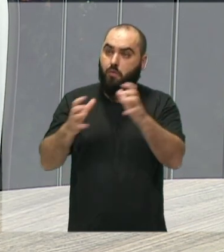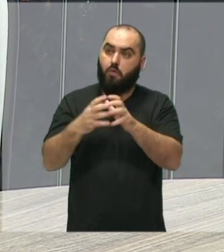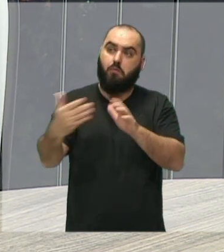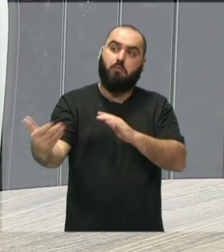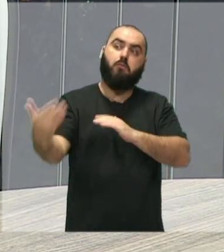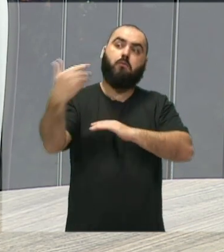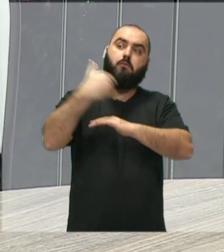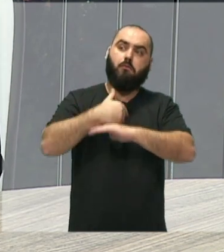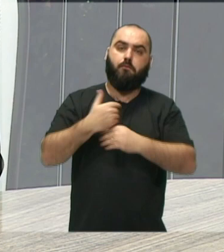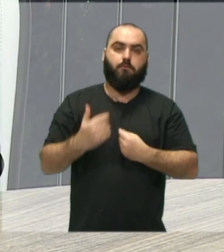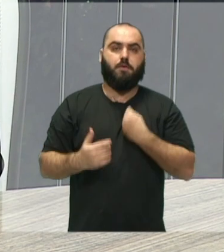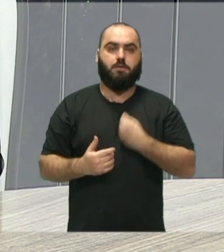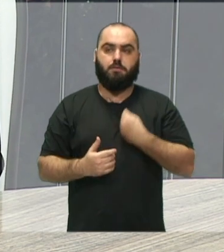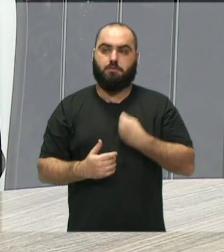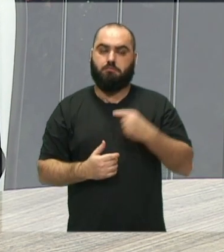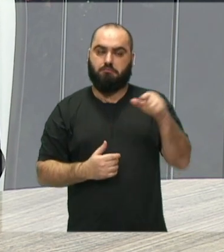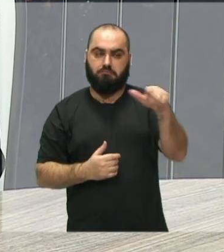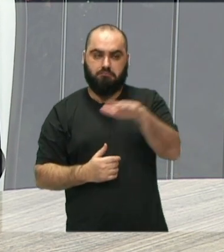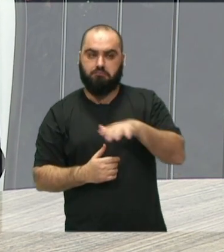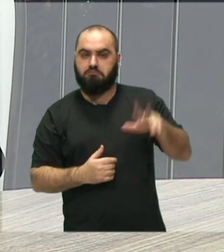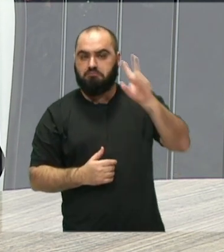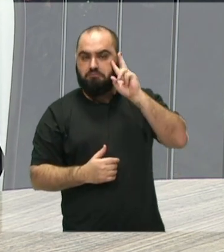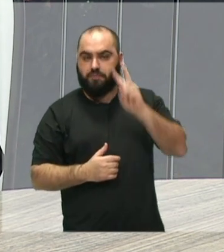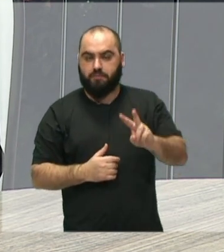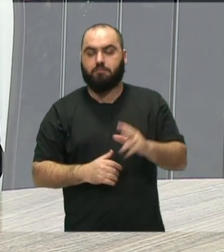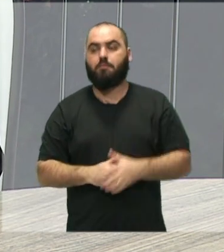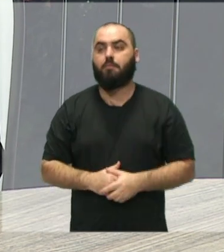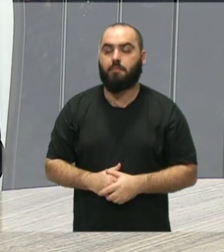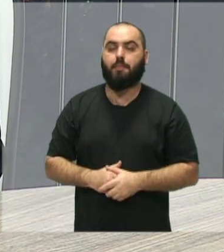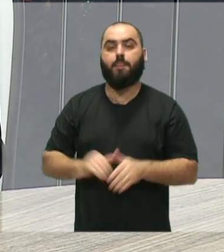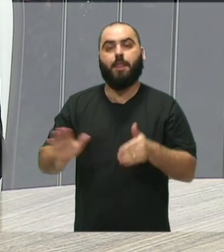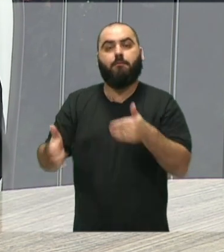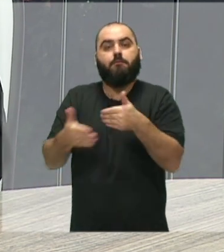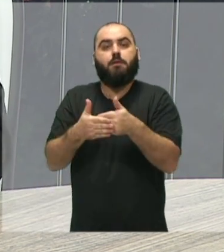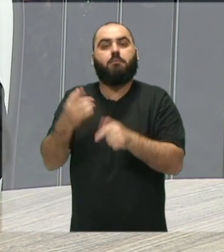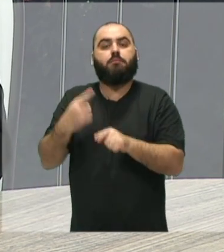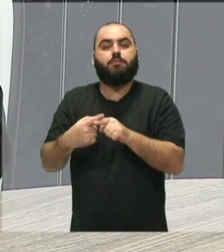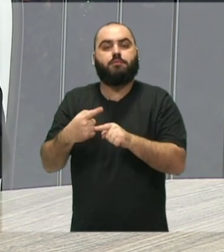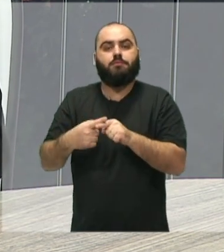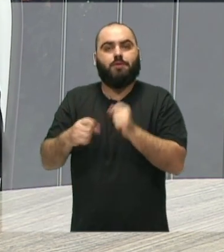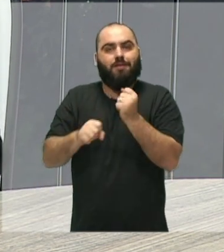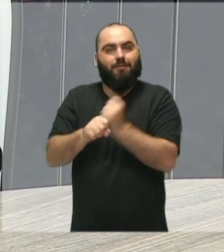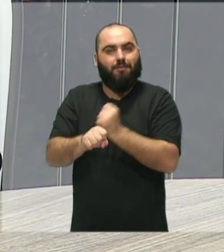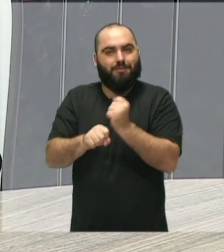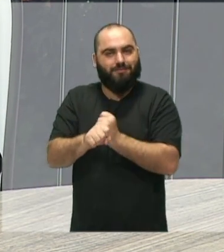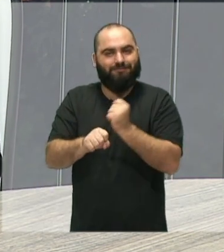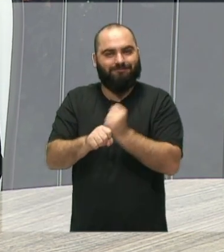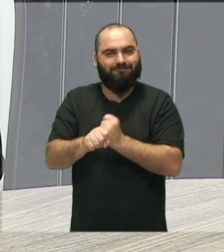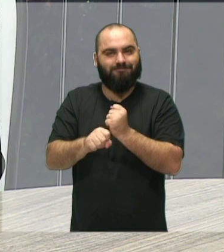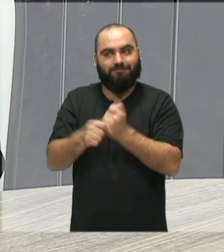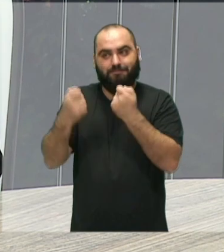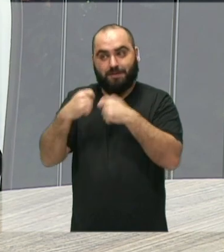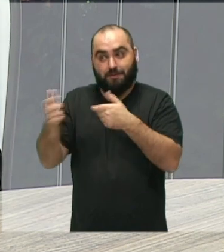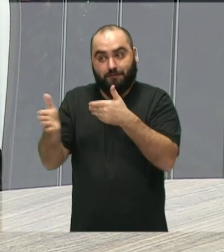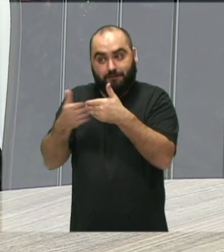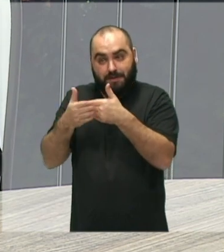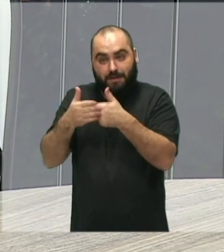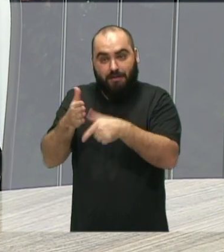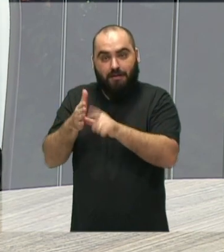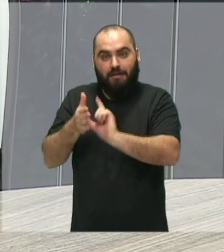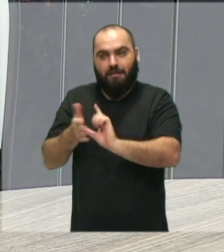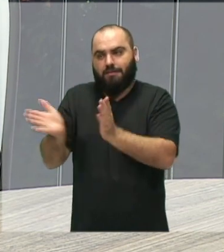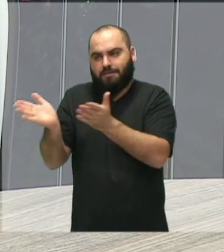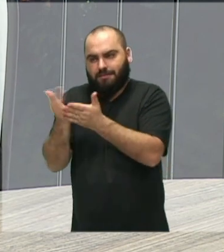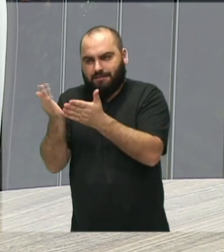laboratório de arqueologia. E aí quando a gente fechou, porque ele está num processo de obras, né, então a gente precisou fechar um pouco antes para retirar